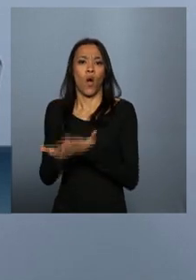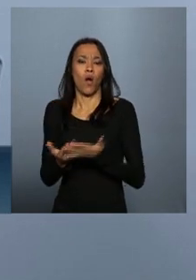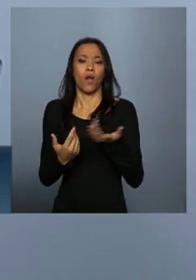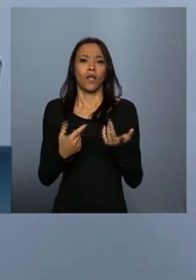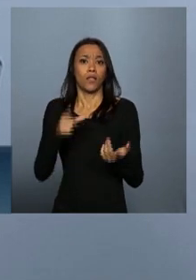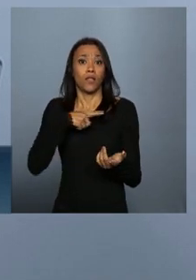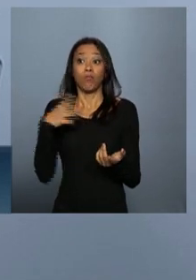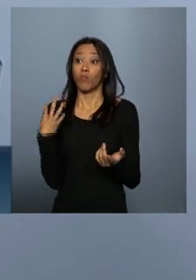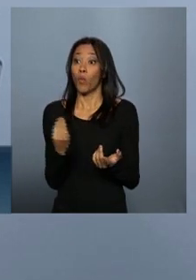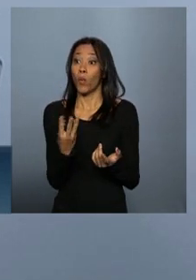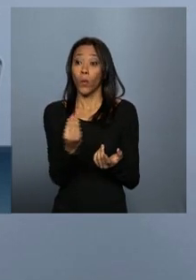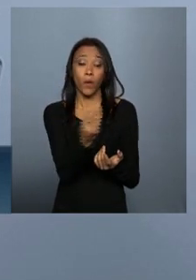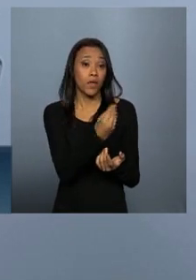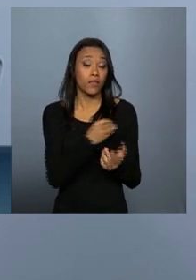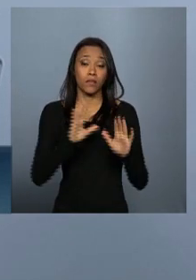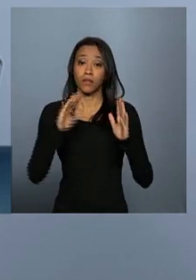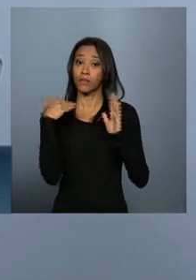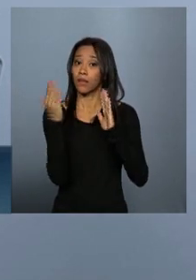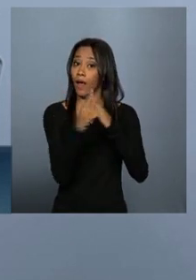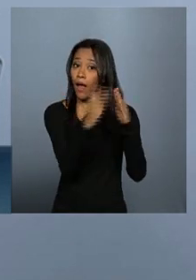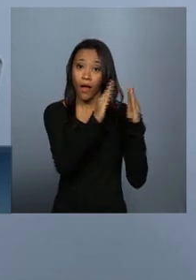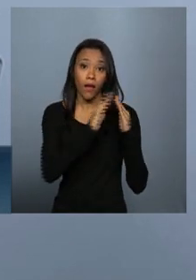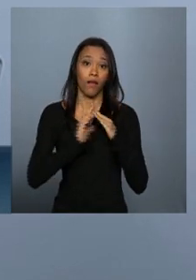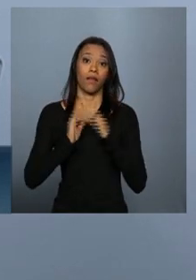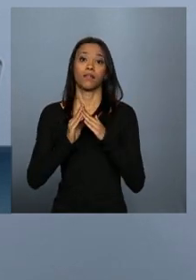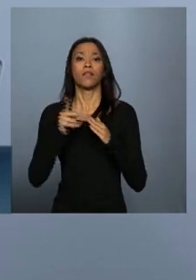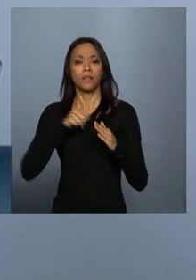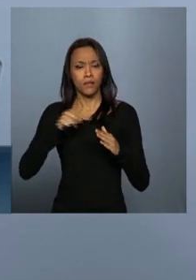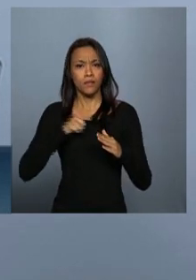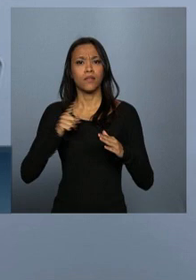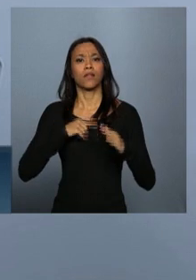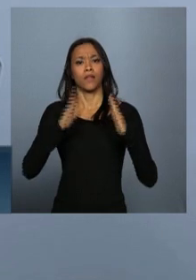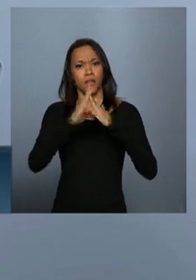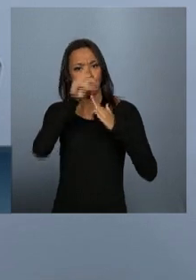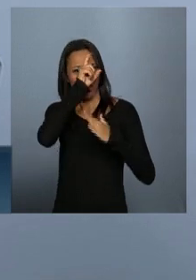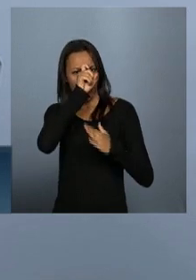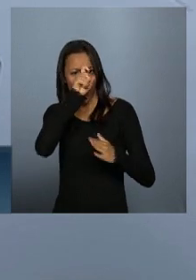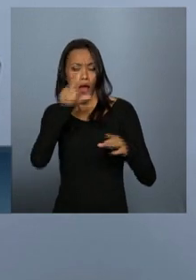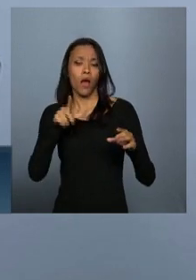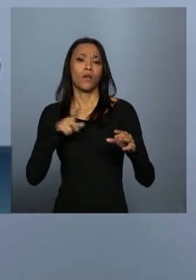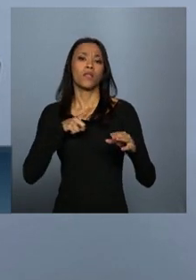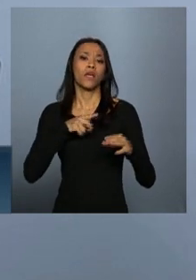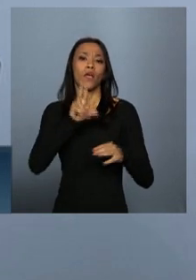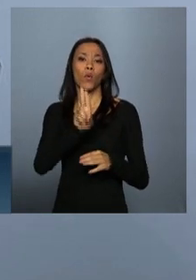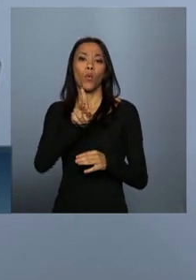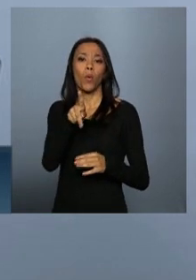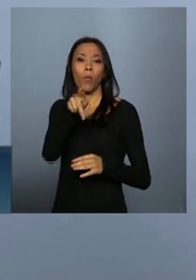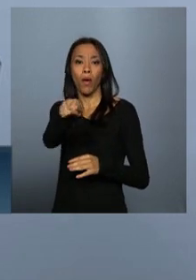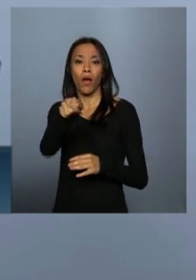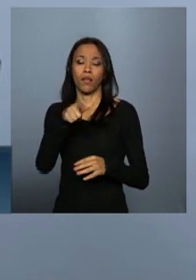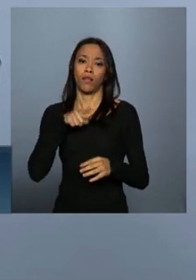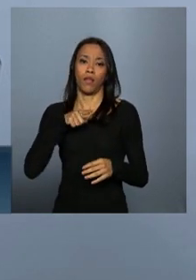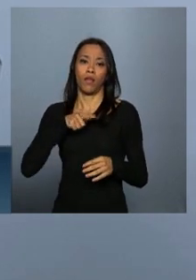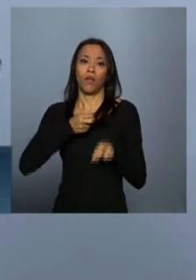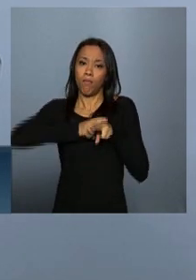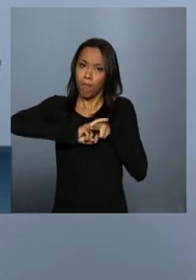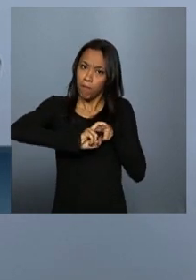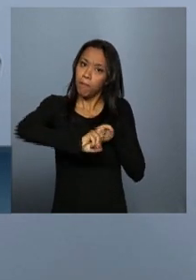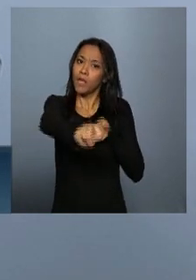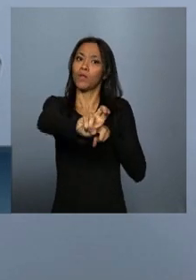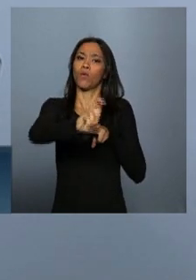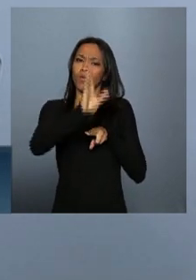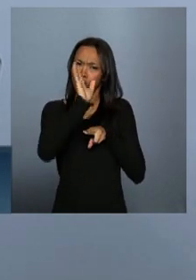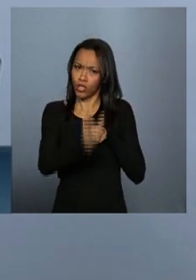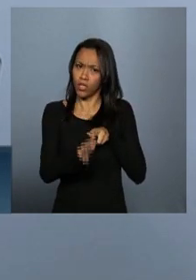de Minha Casa Minha Vida, ter clínica da família, ter UPA, ter um metrô hoje, que nós vamos andar já